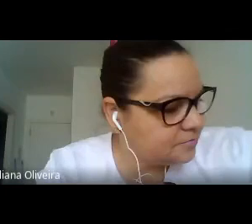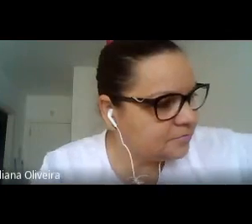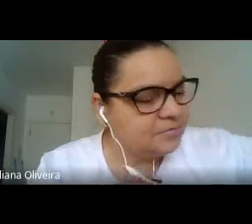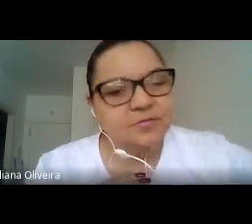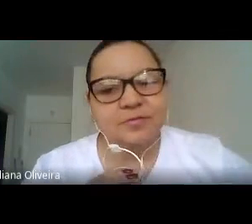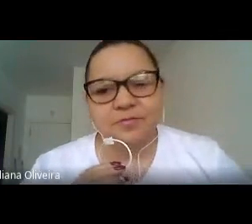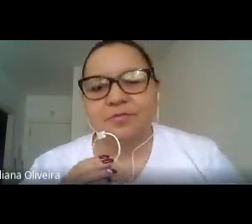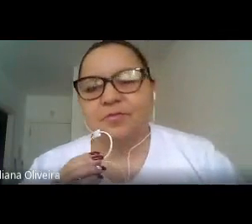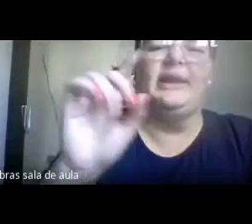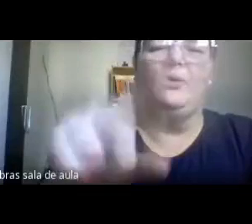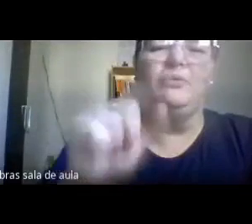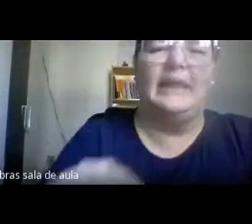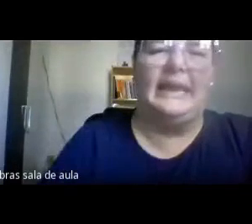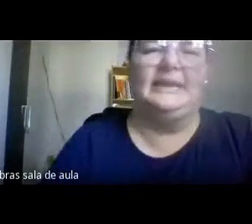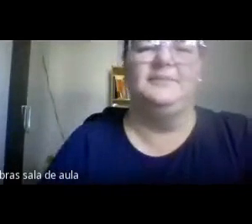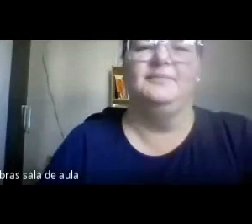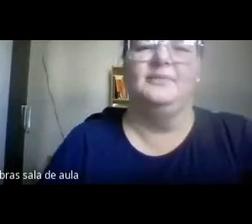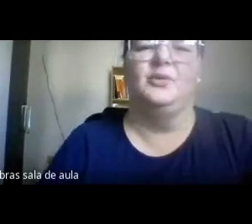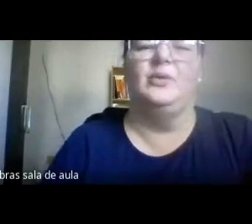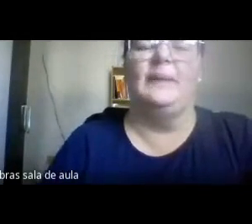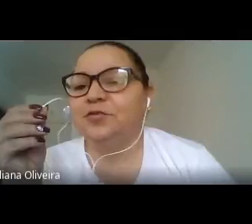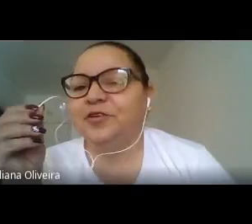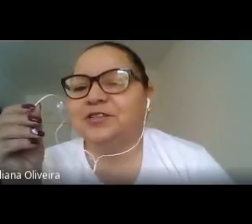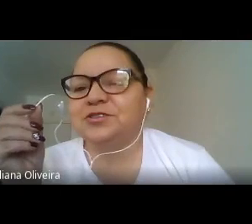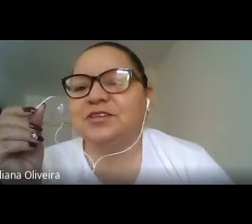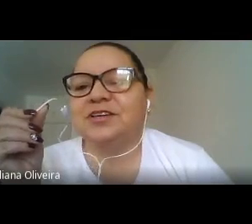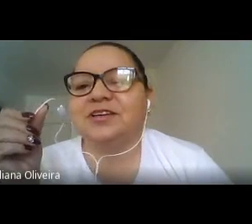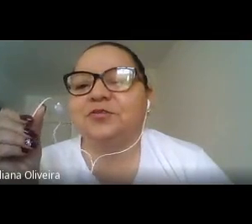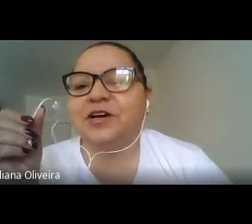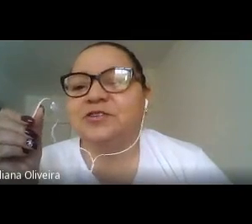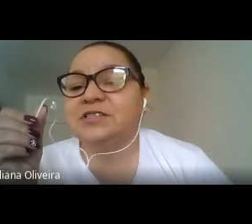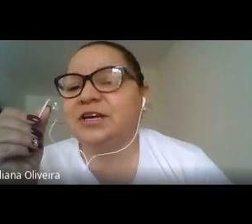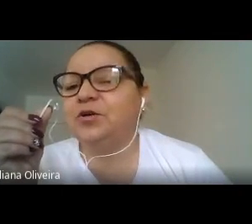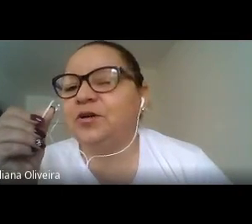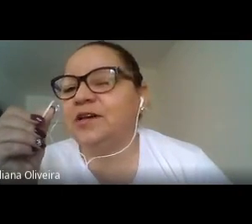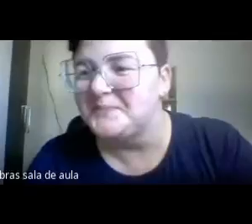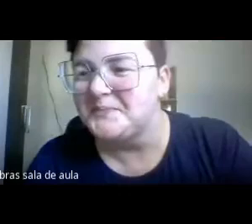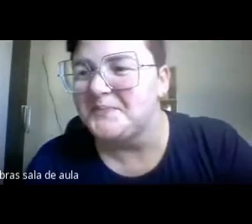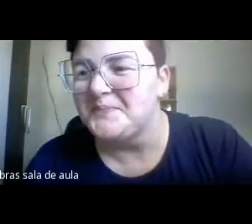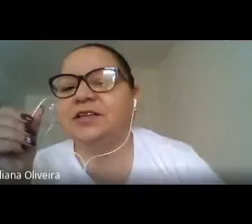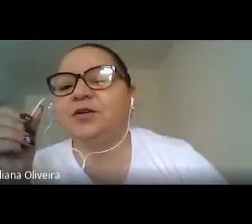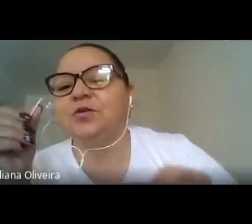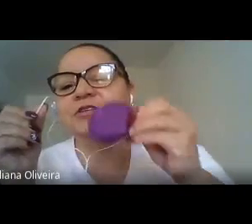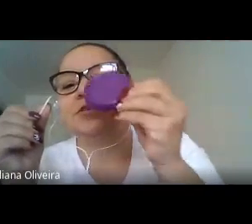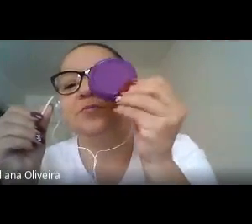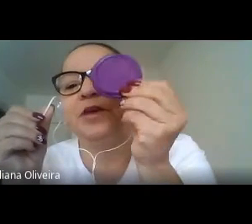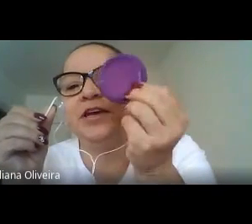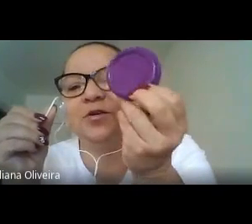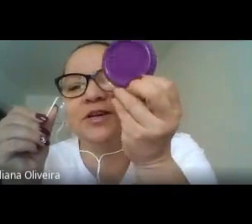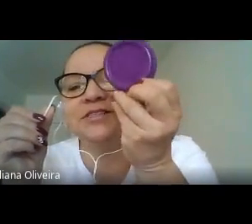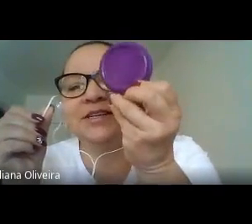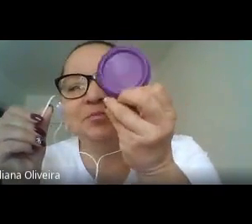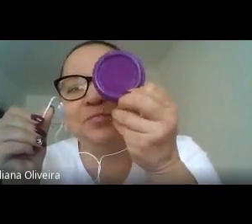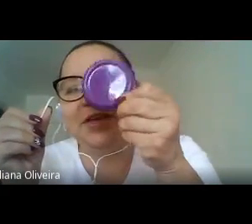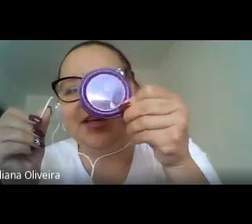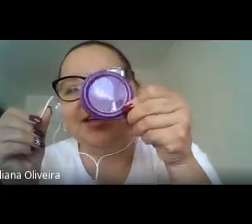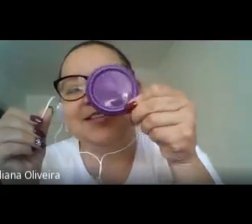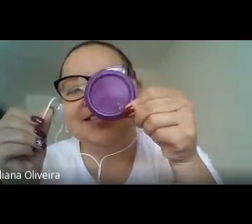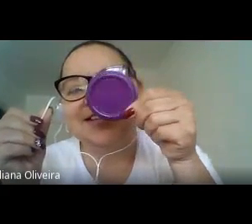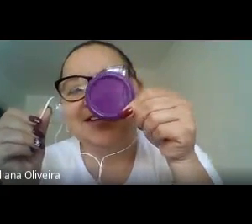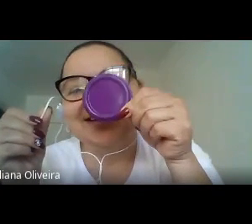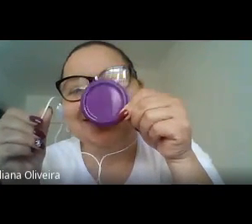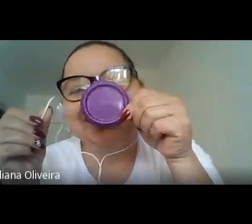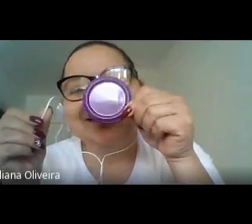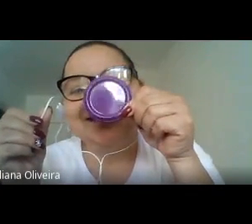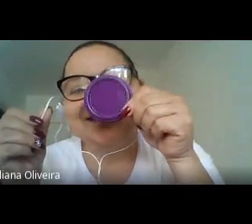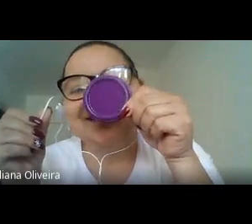de montar o jogo na memória online. Eu faço a sequência de cores também com as